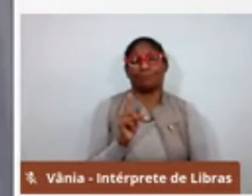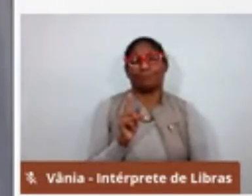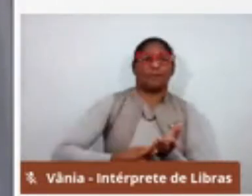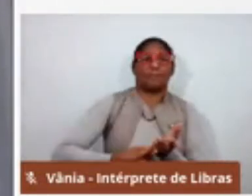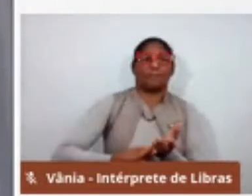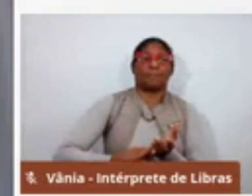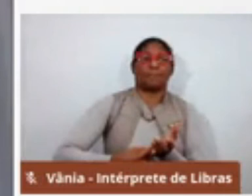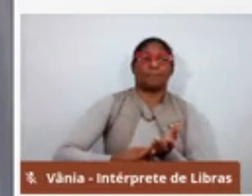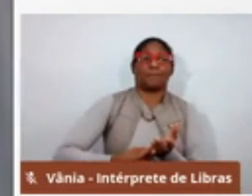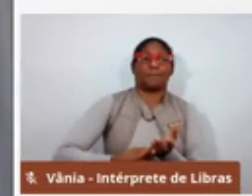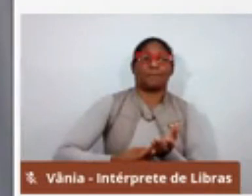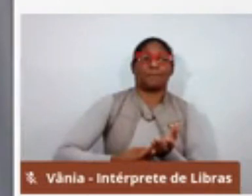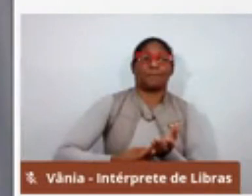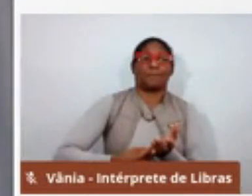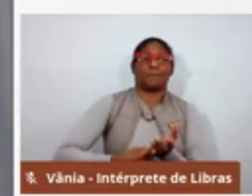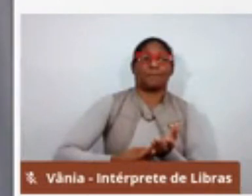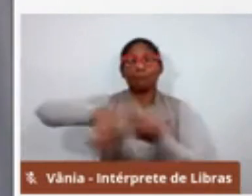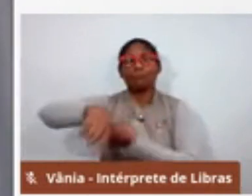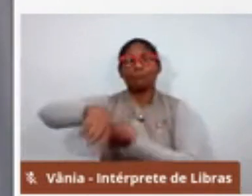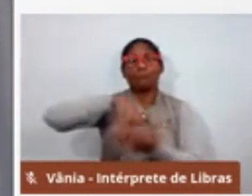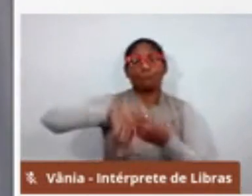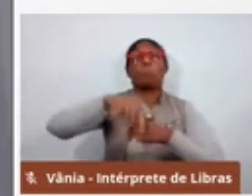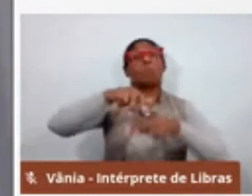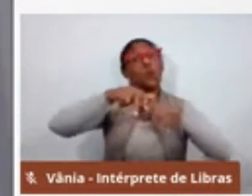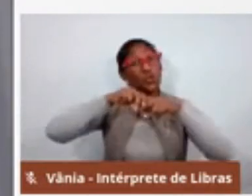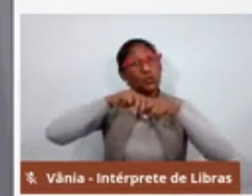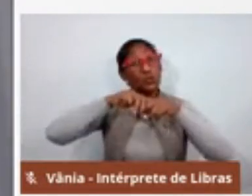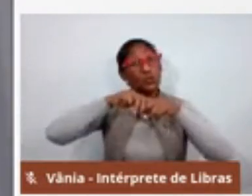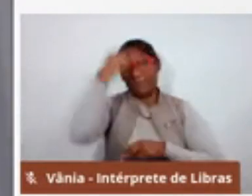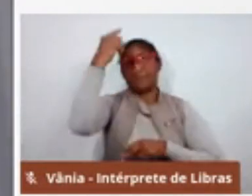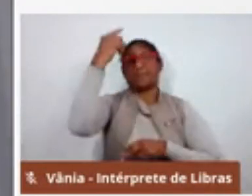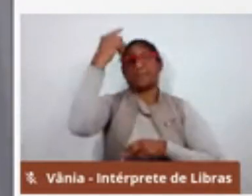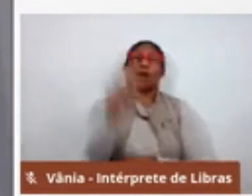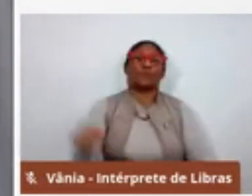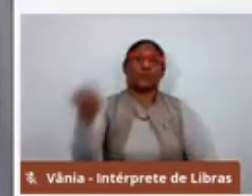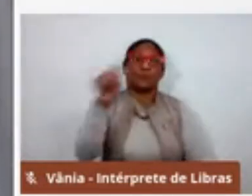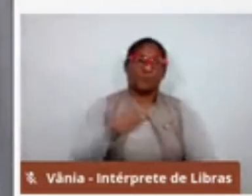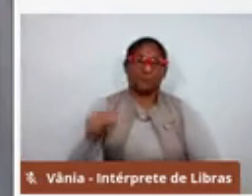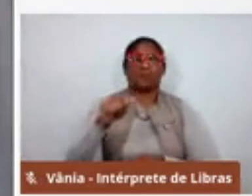né, coletivo, e por isso nós pensamos, via associações dos municípios,